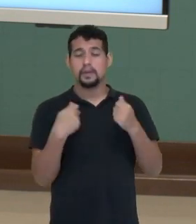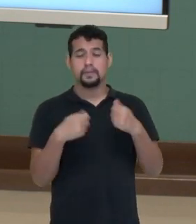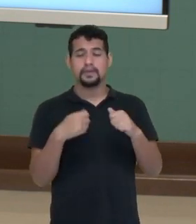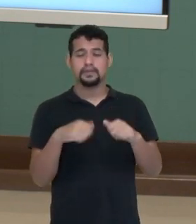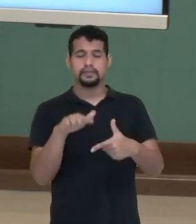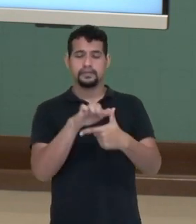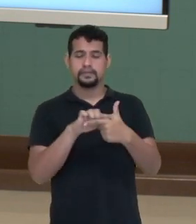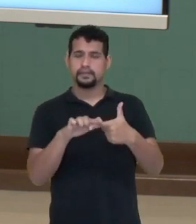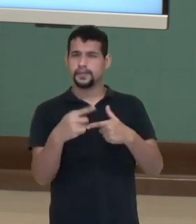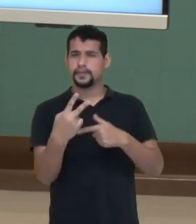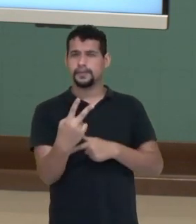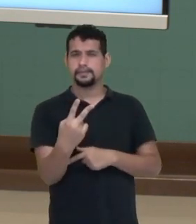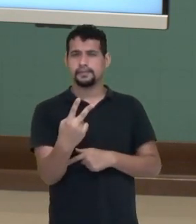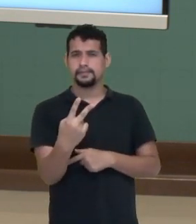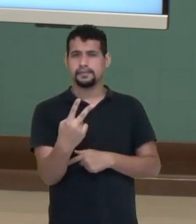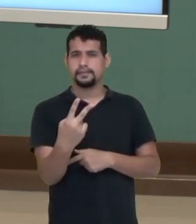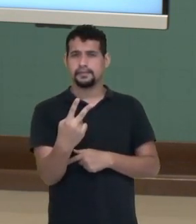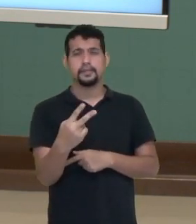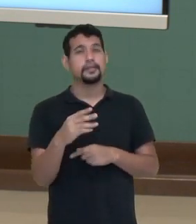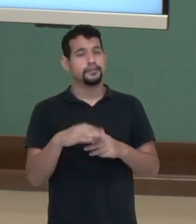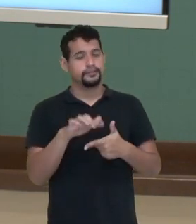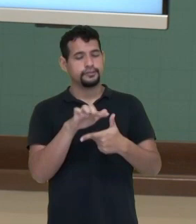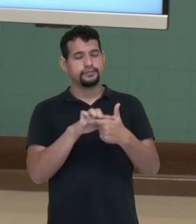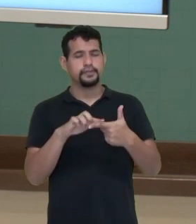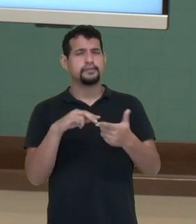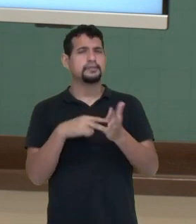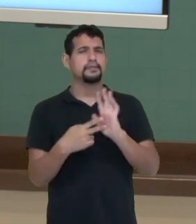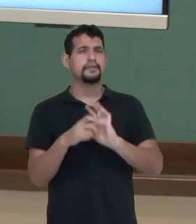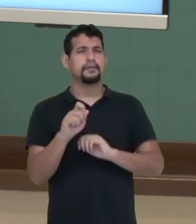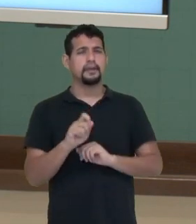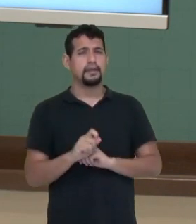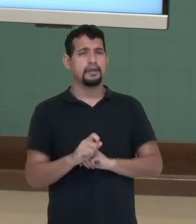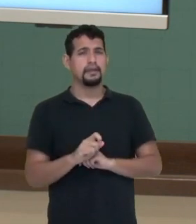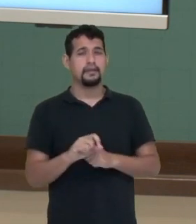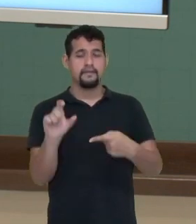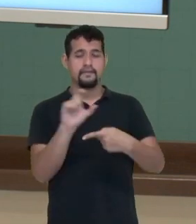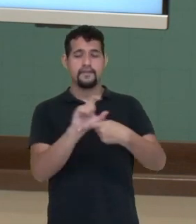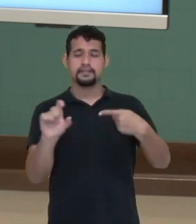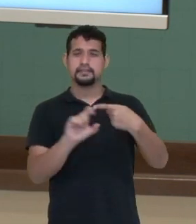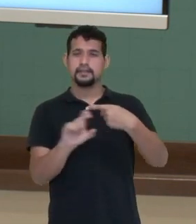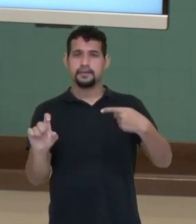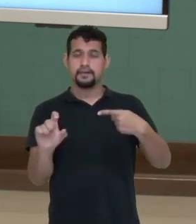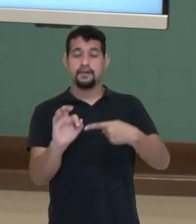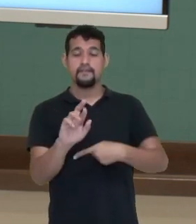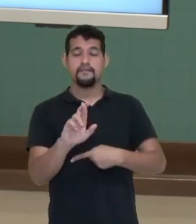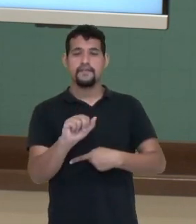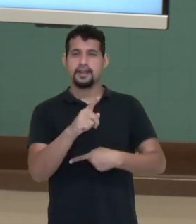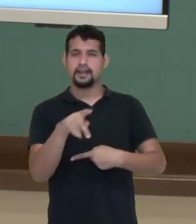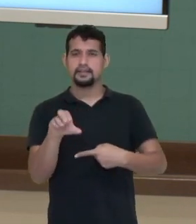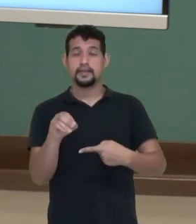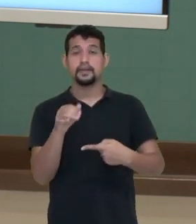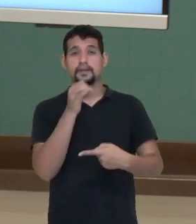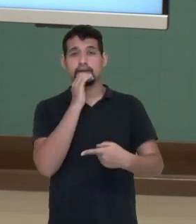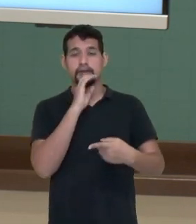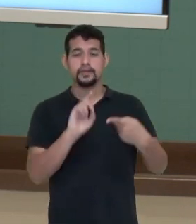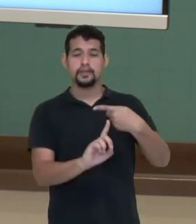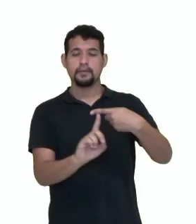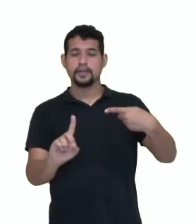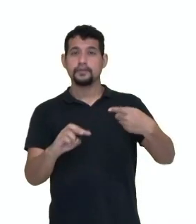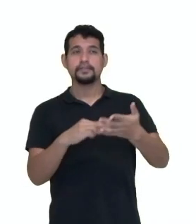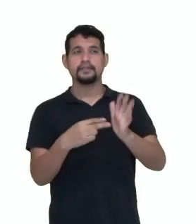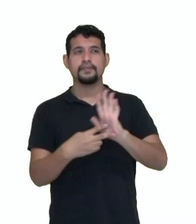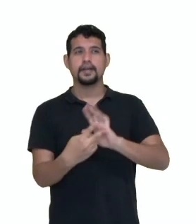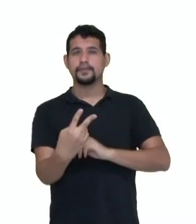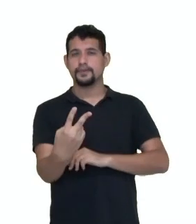por 2. E divisão é uma fração, ok? Então, fração cujo denominador é